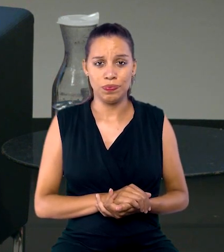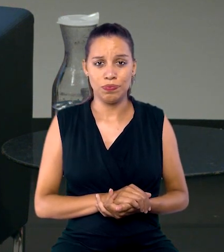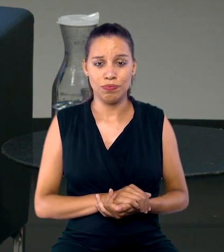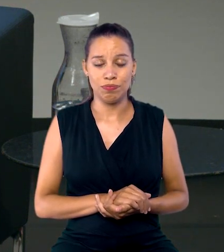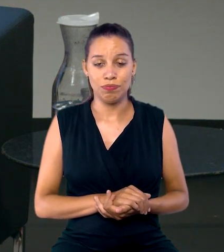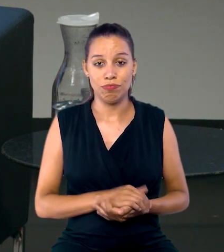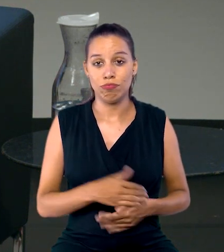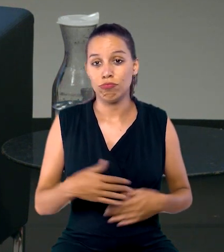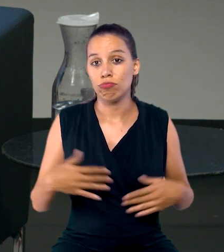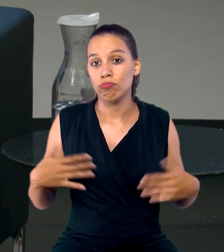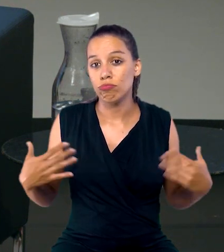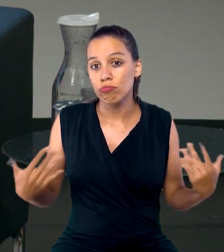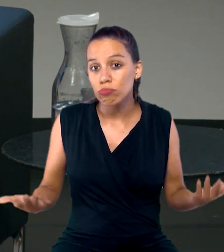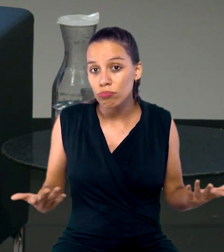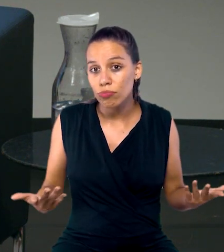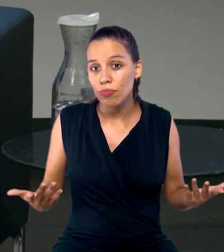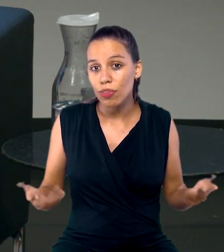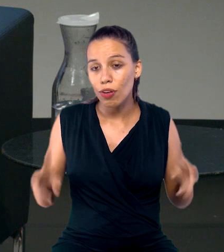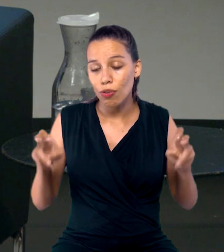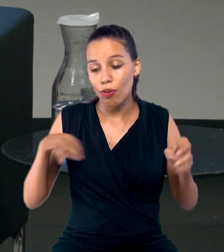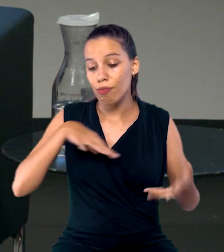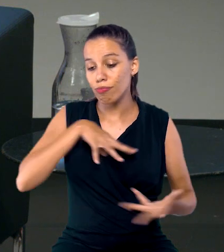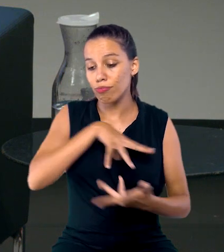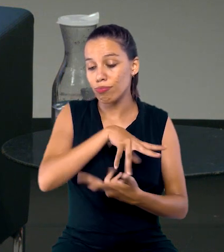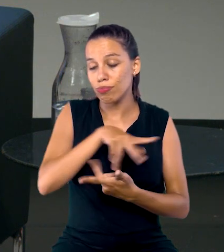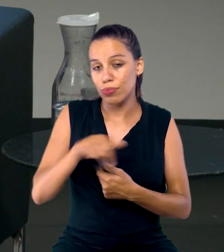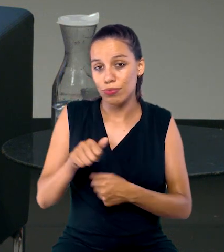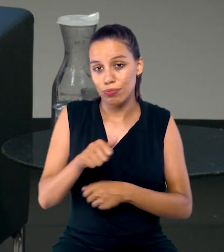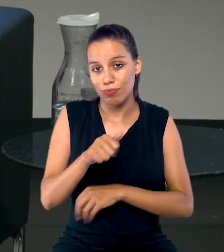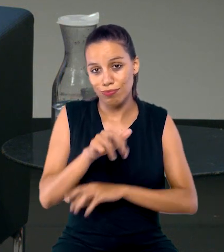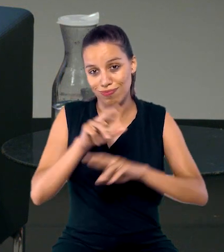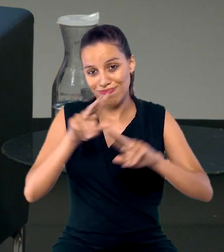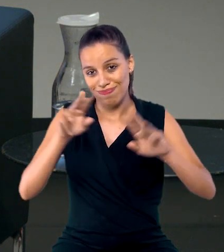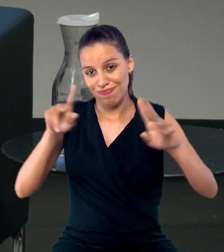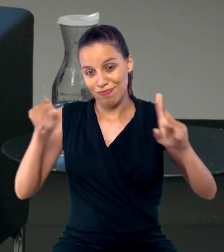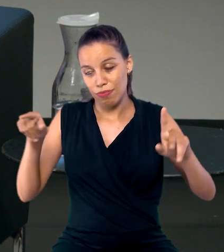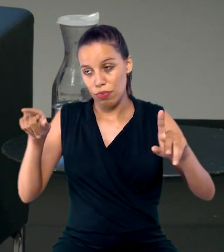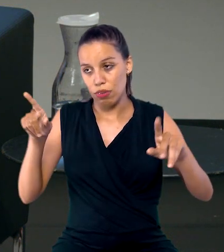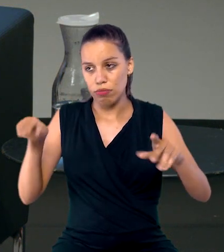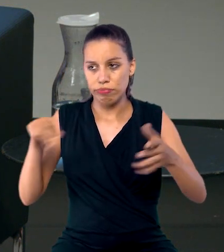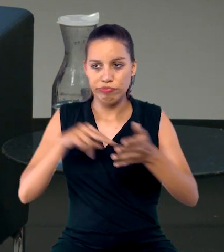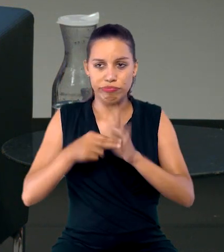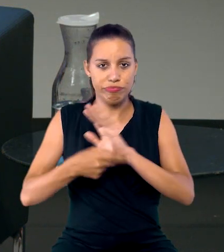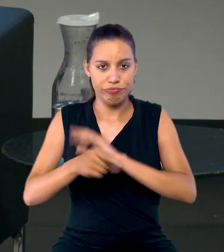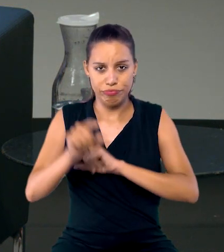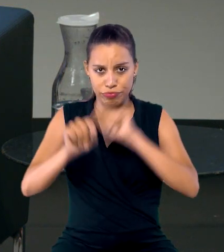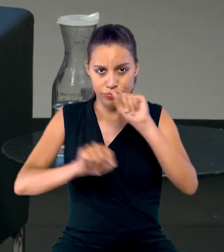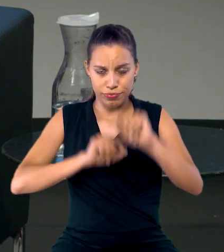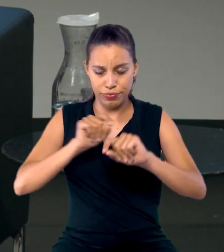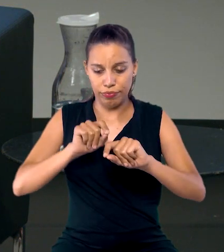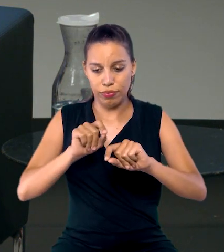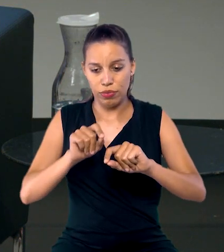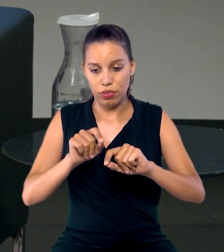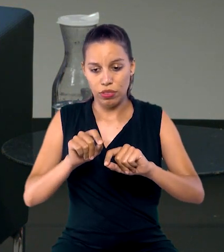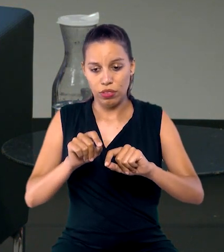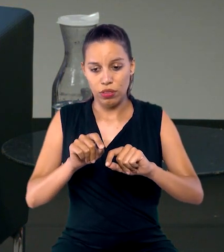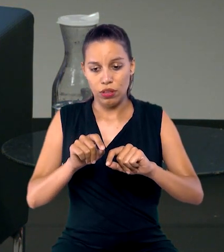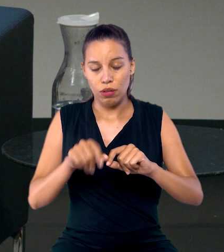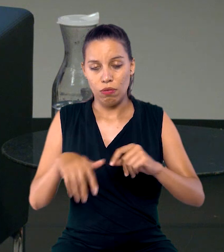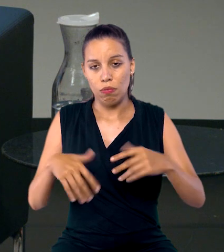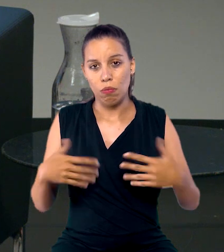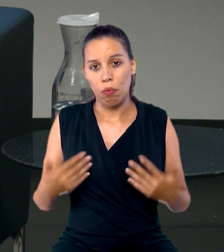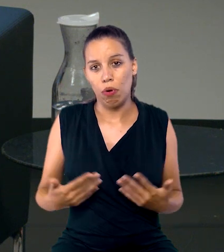Bom, a ideia do universo multicêntrico, né? O que a gente defende é que,